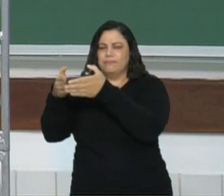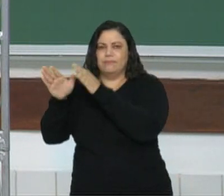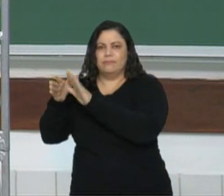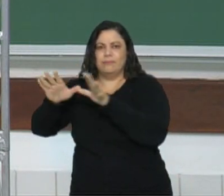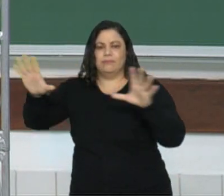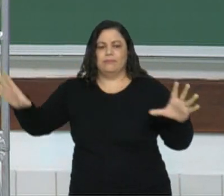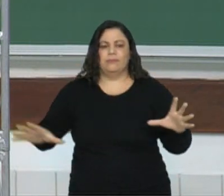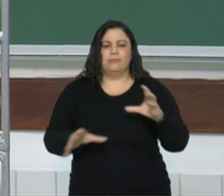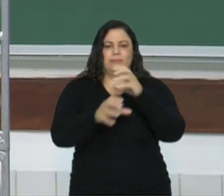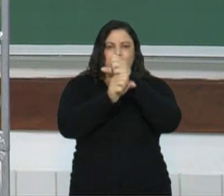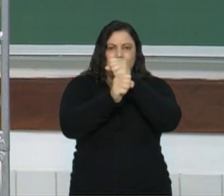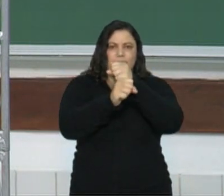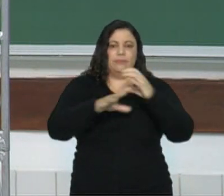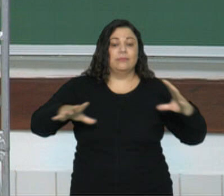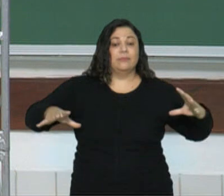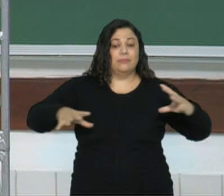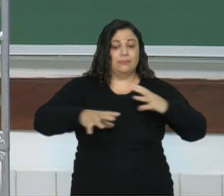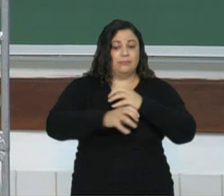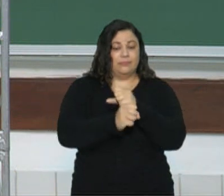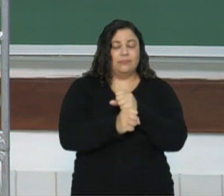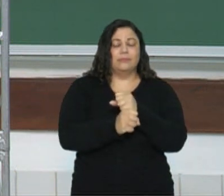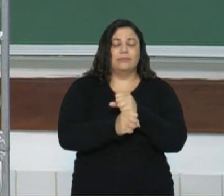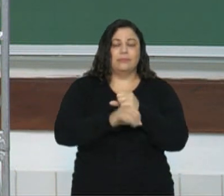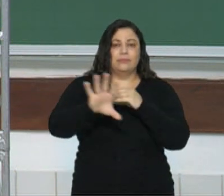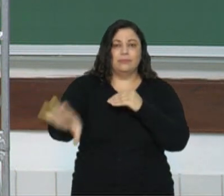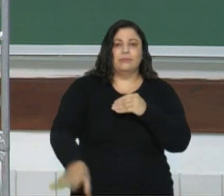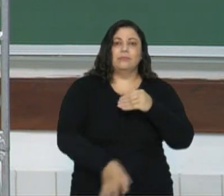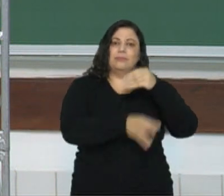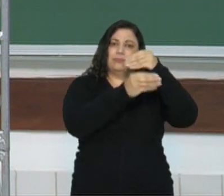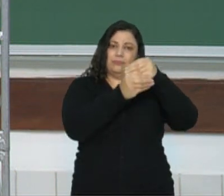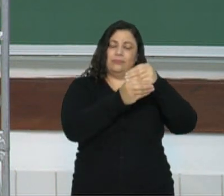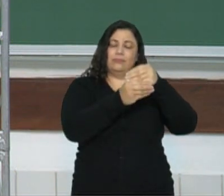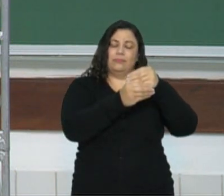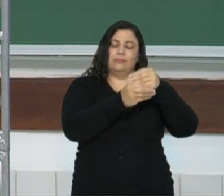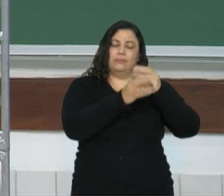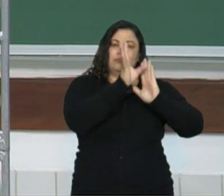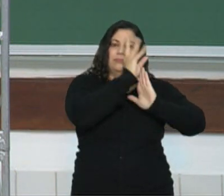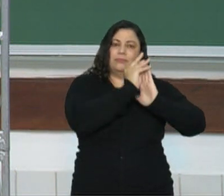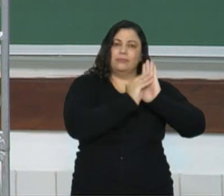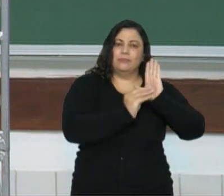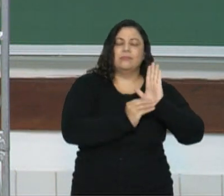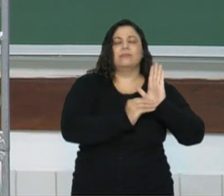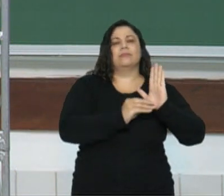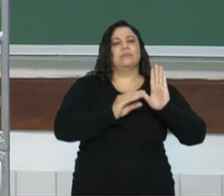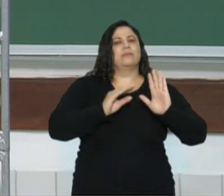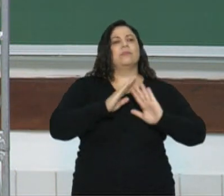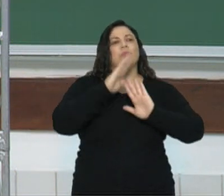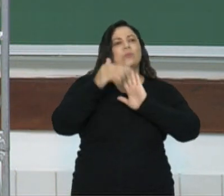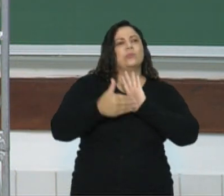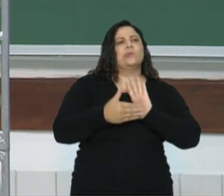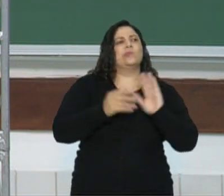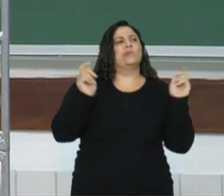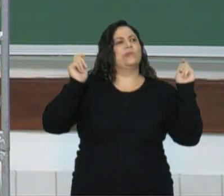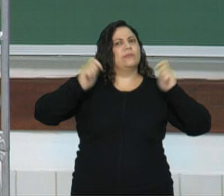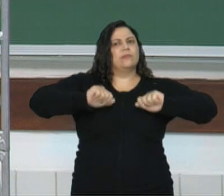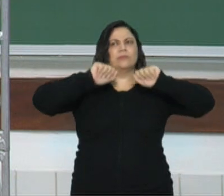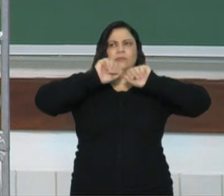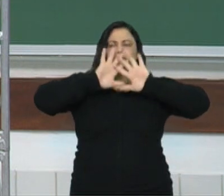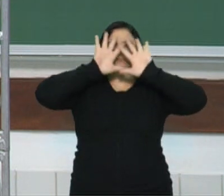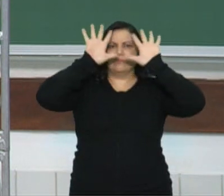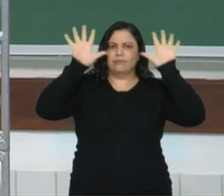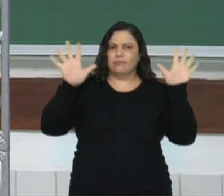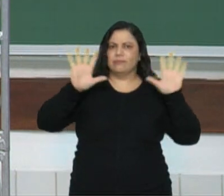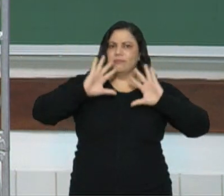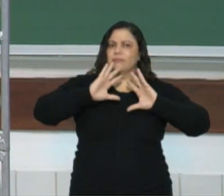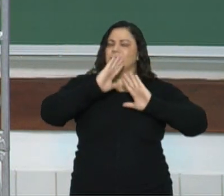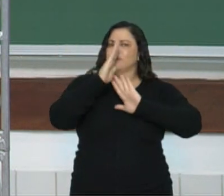vai juntar esses pedacinhos, vai fazer uma síntese de tudo isso, para que afinal tenha uma visão do